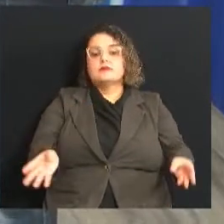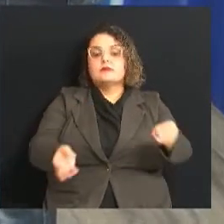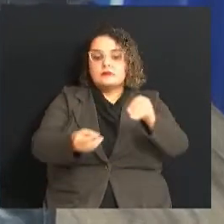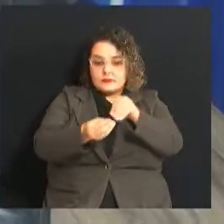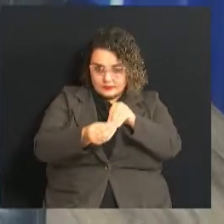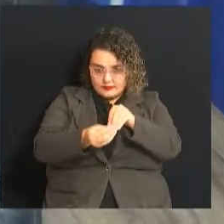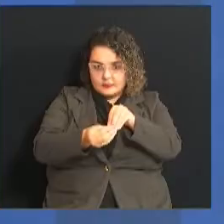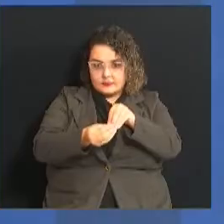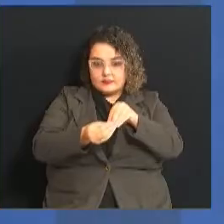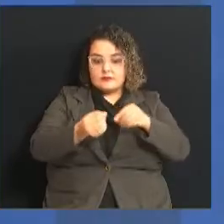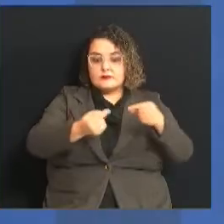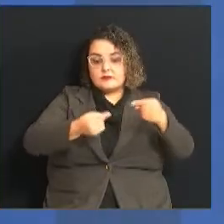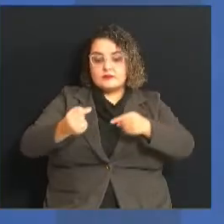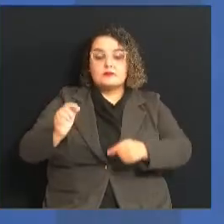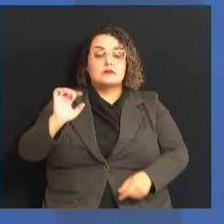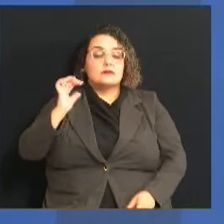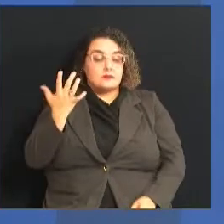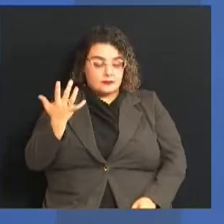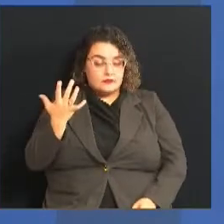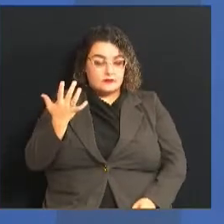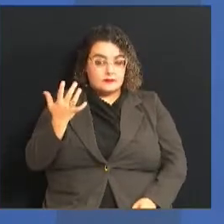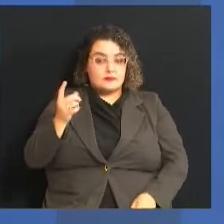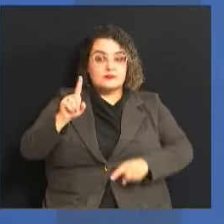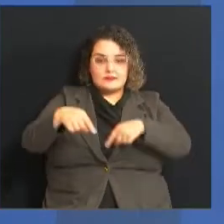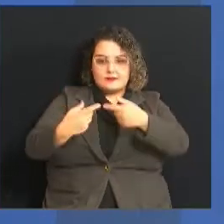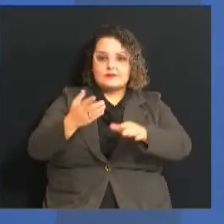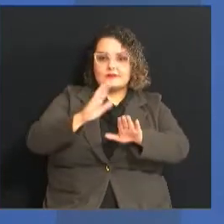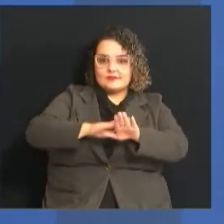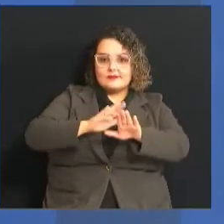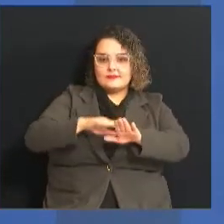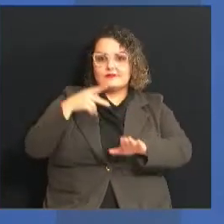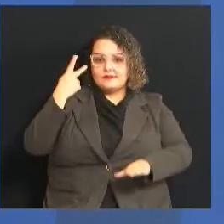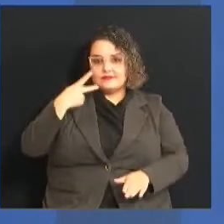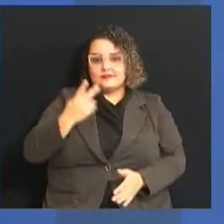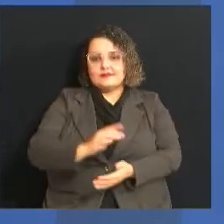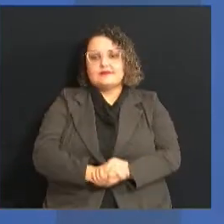essas discussões e também outras ações parlamentares.